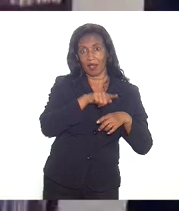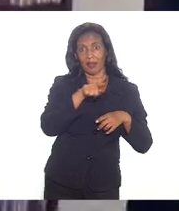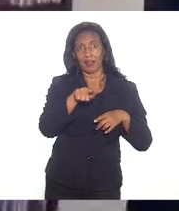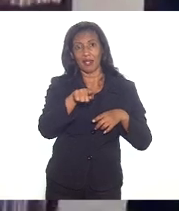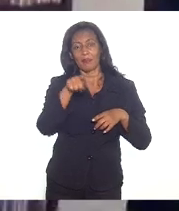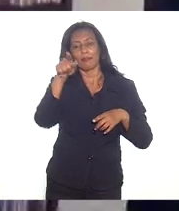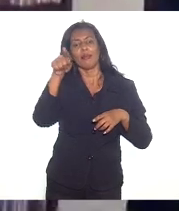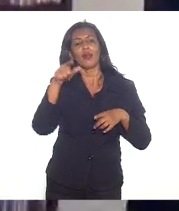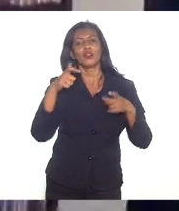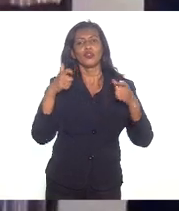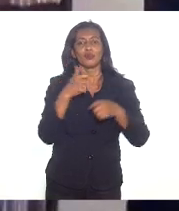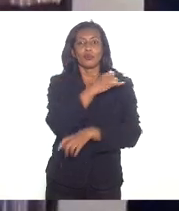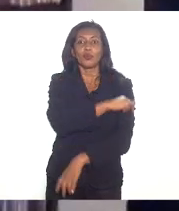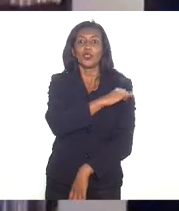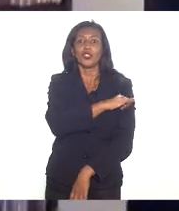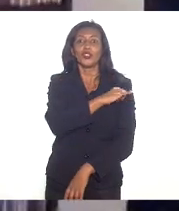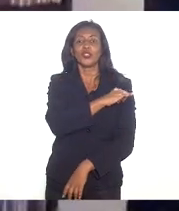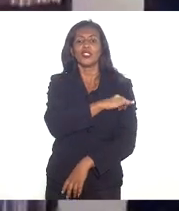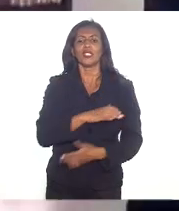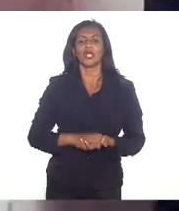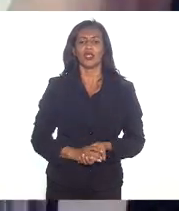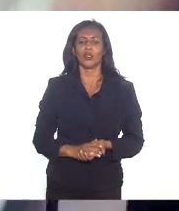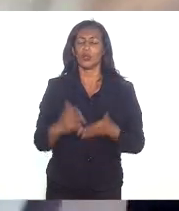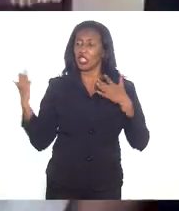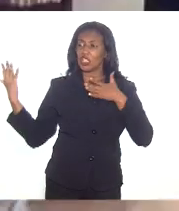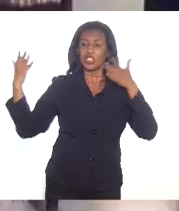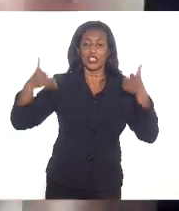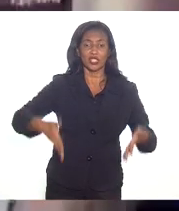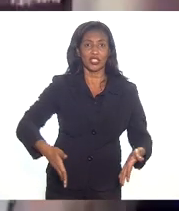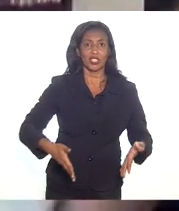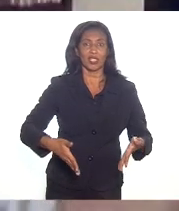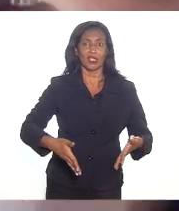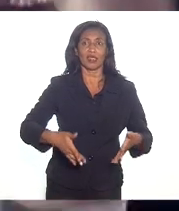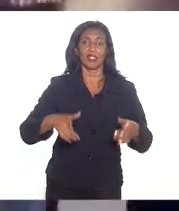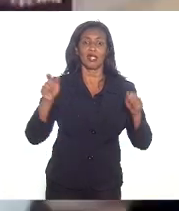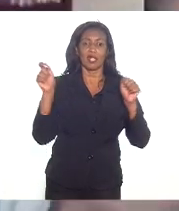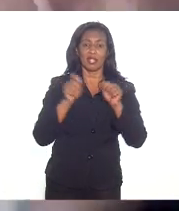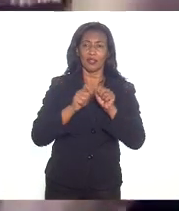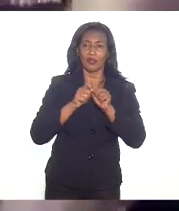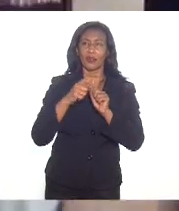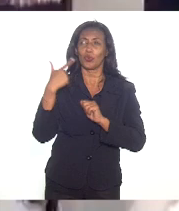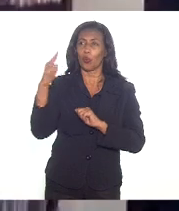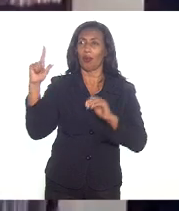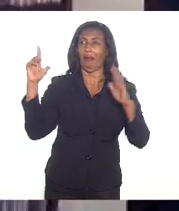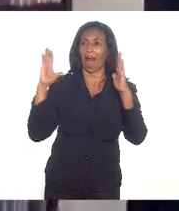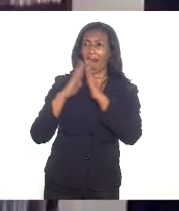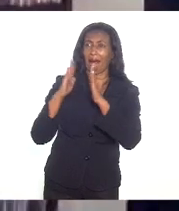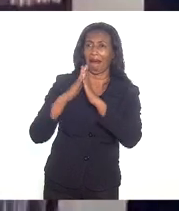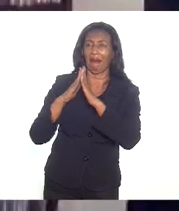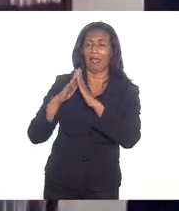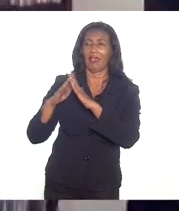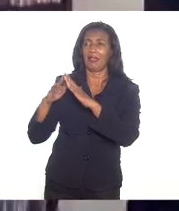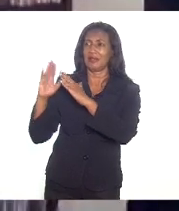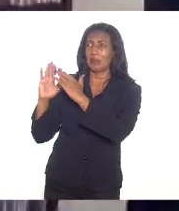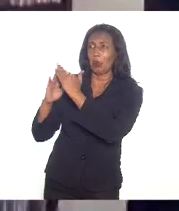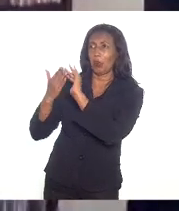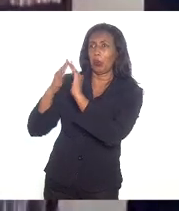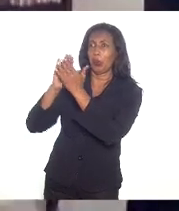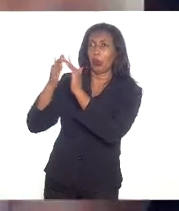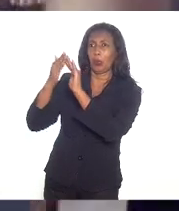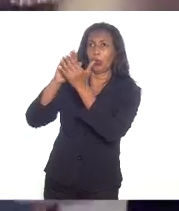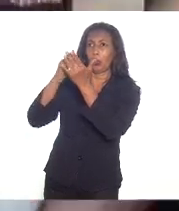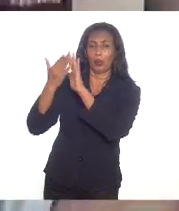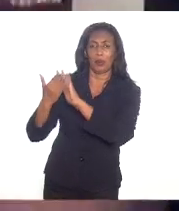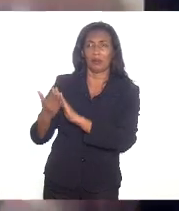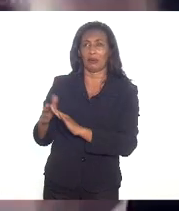que chega aqui sem nenhuma condições e vai fazer a ocupação de espaços aí menos nobres,